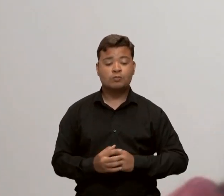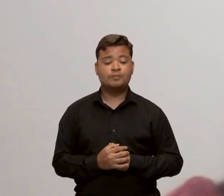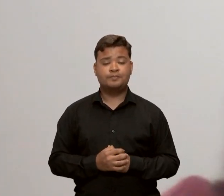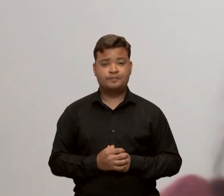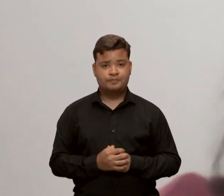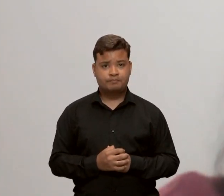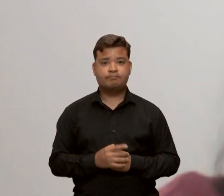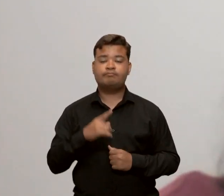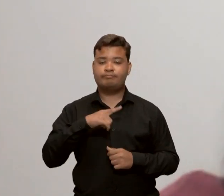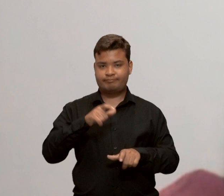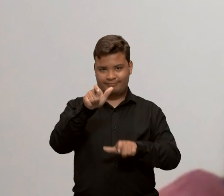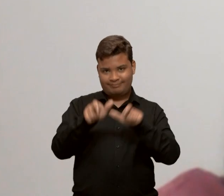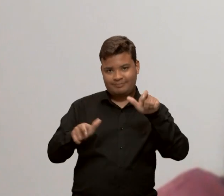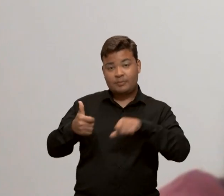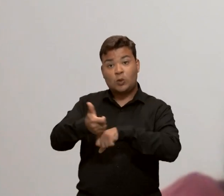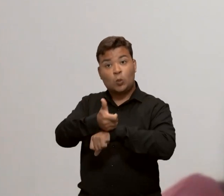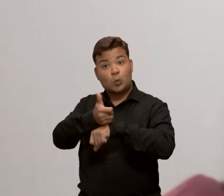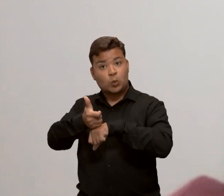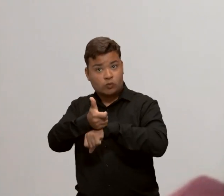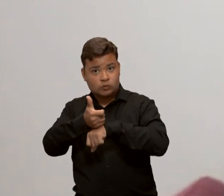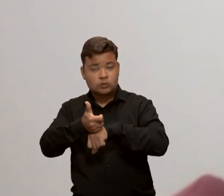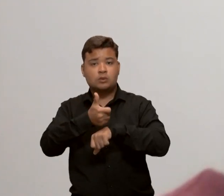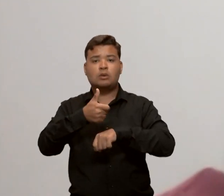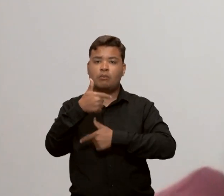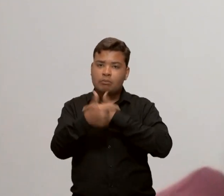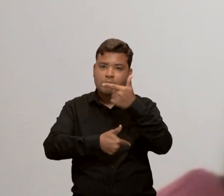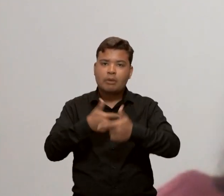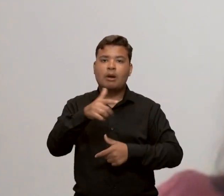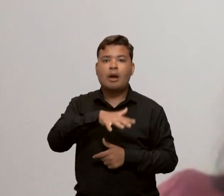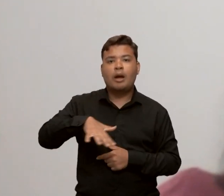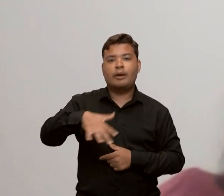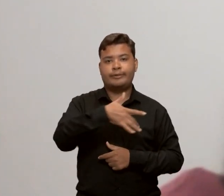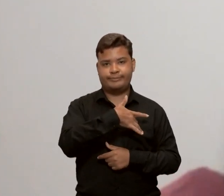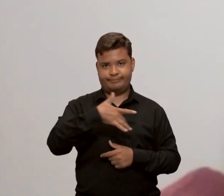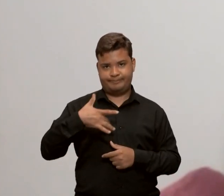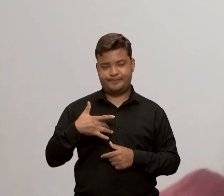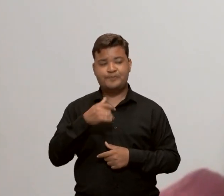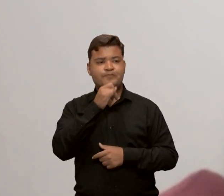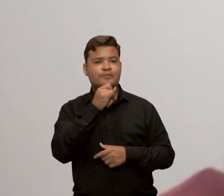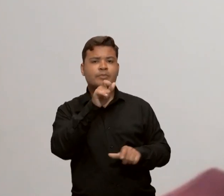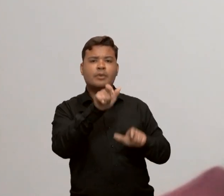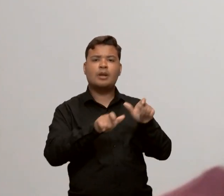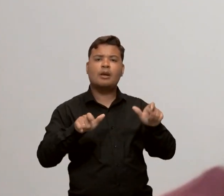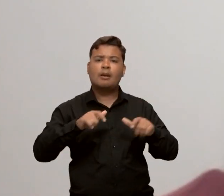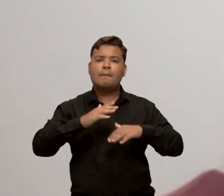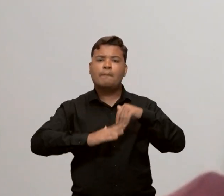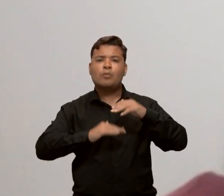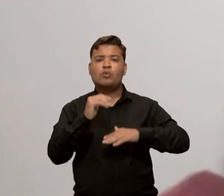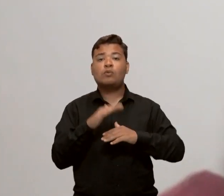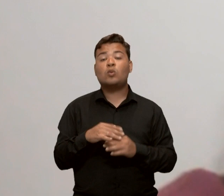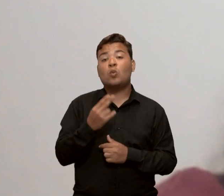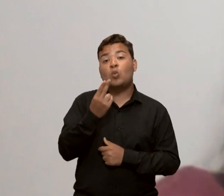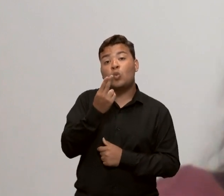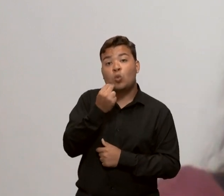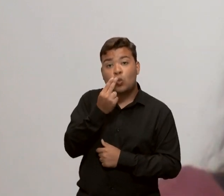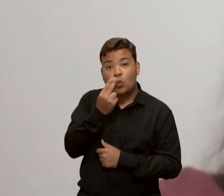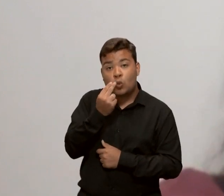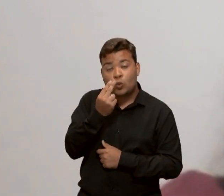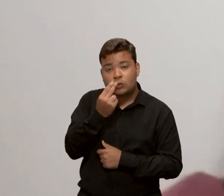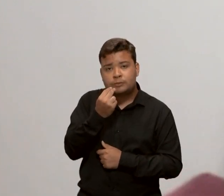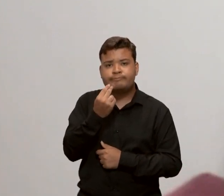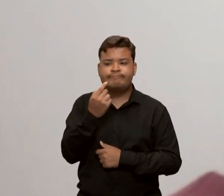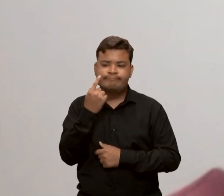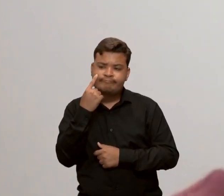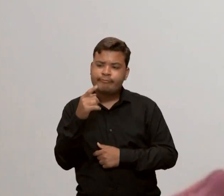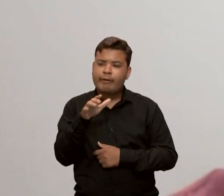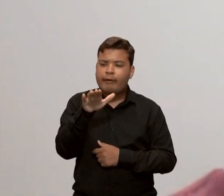dos profissionais, né? Da saúde, por exemplo, um nutricionista, né? Que vai cuidar da nutrição dessa